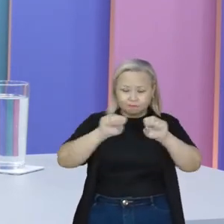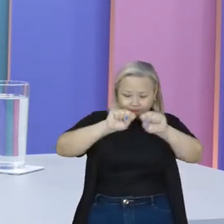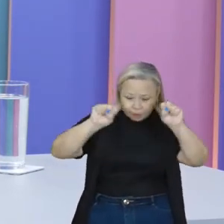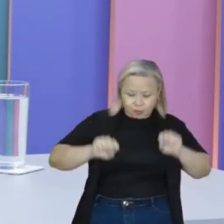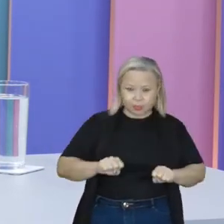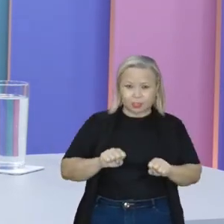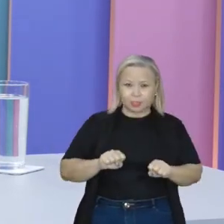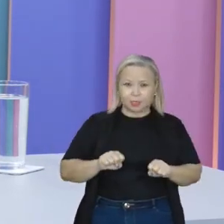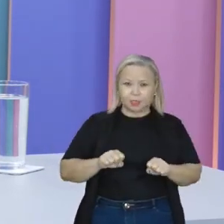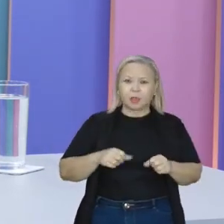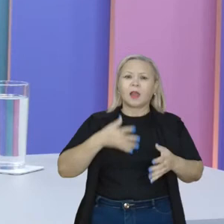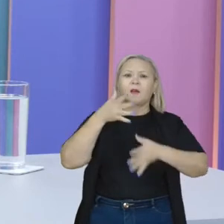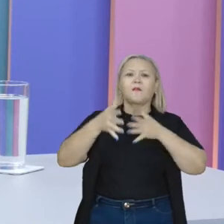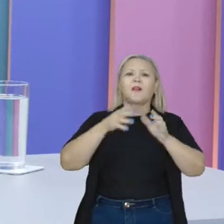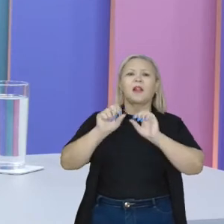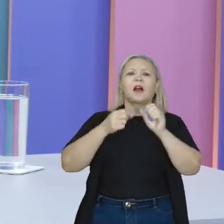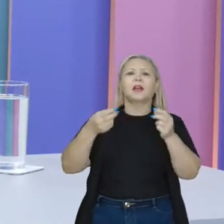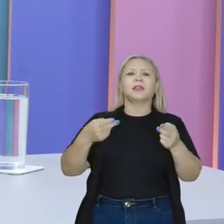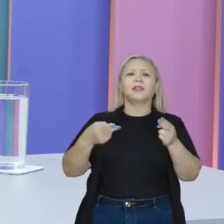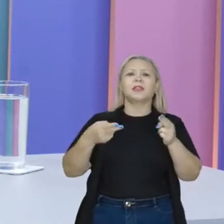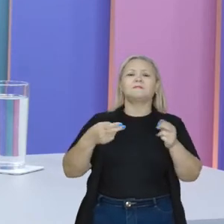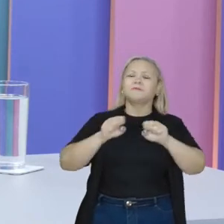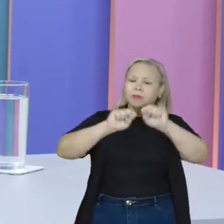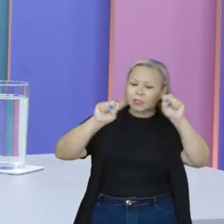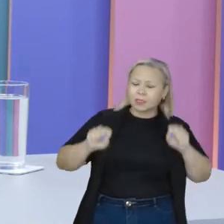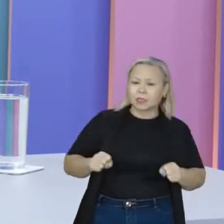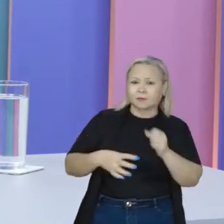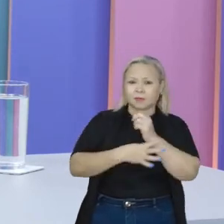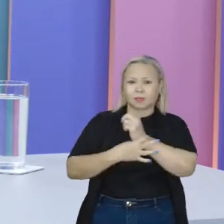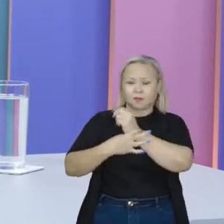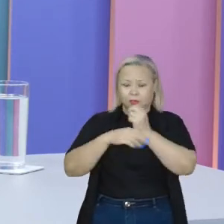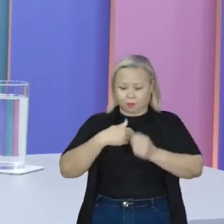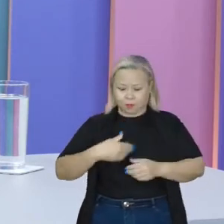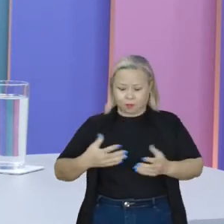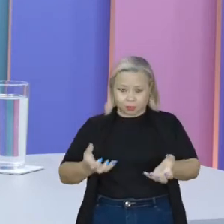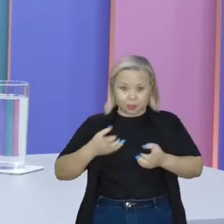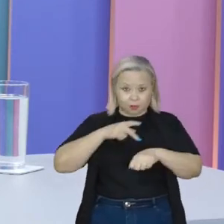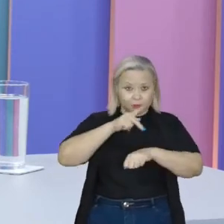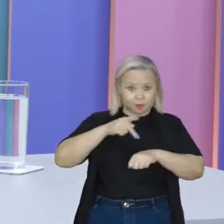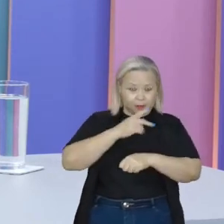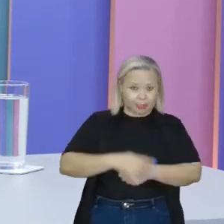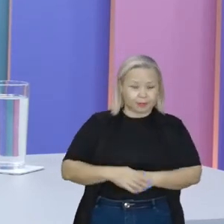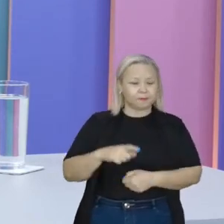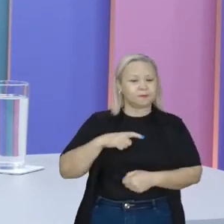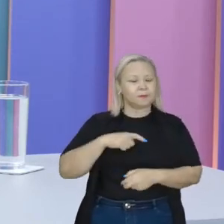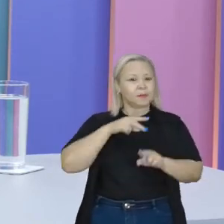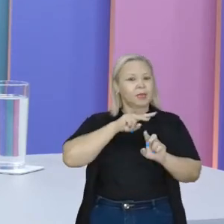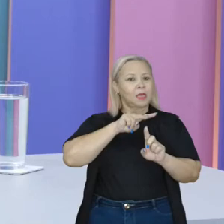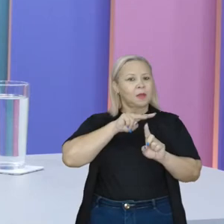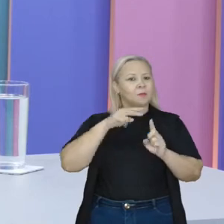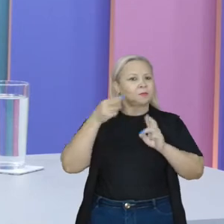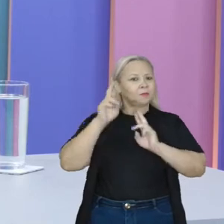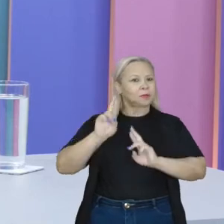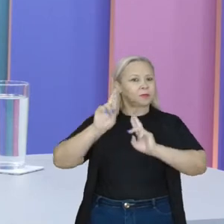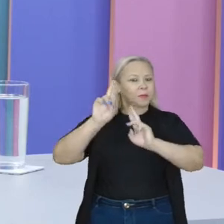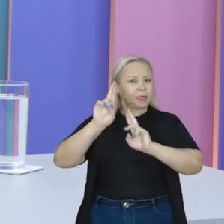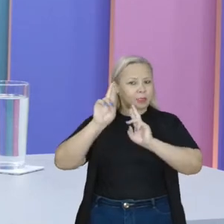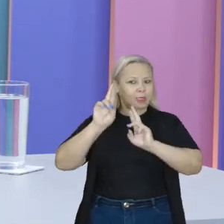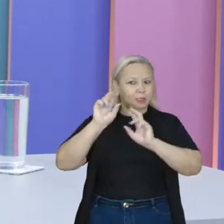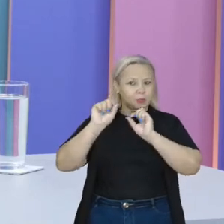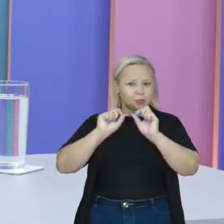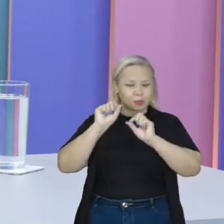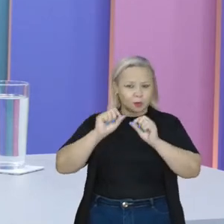né? Que sistema de segurança pública nós queremos no nosso país. Então, a gente tem muita expectativa que